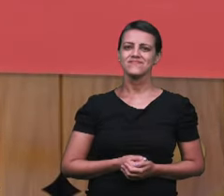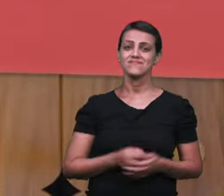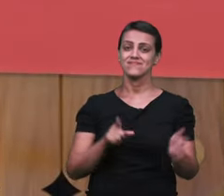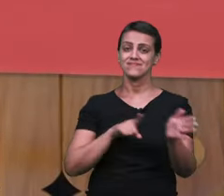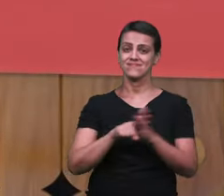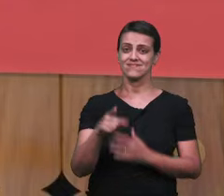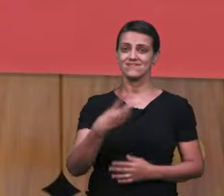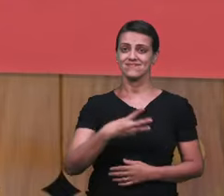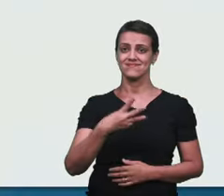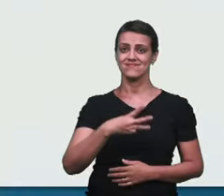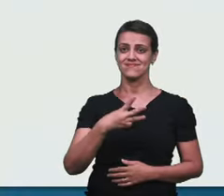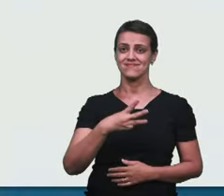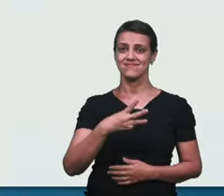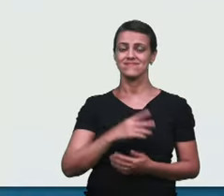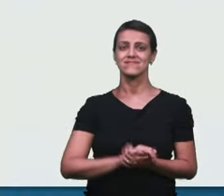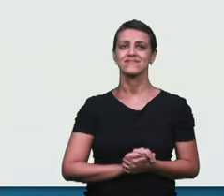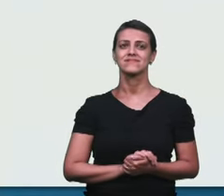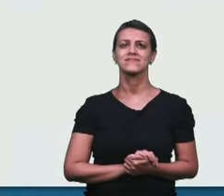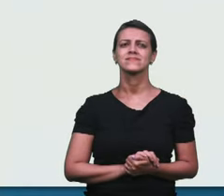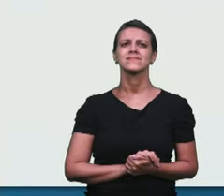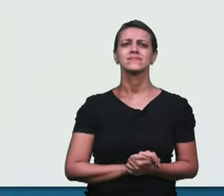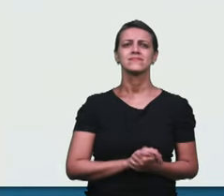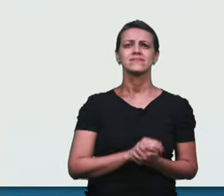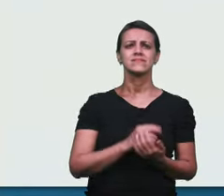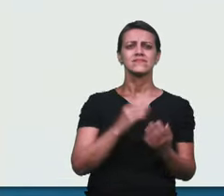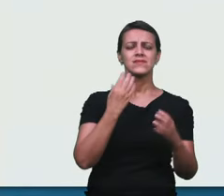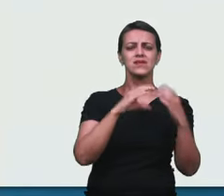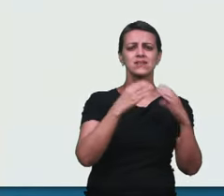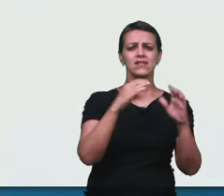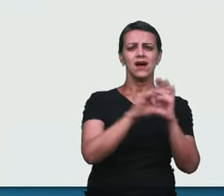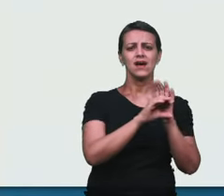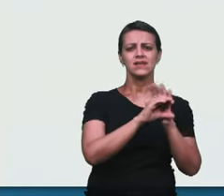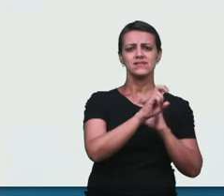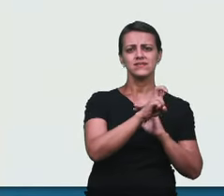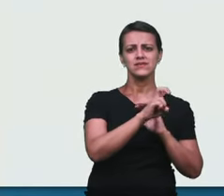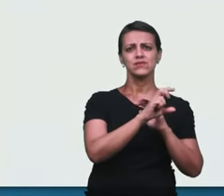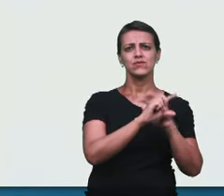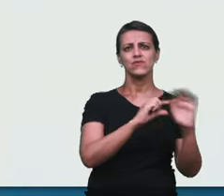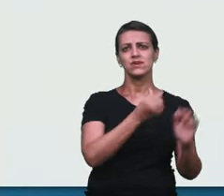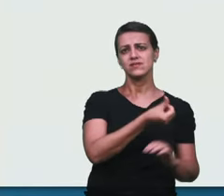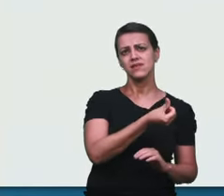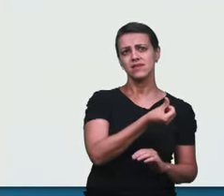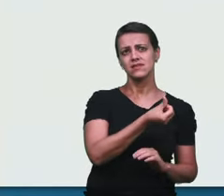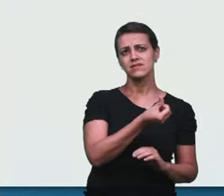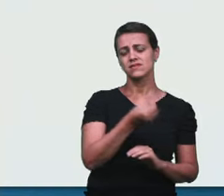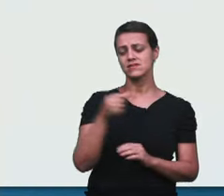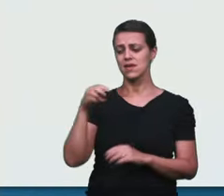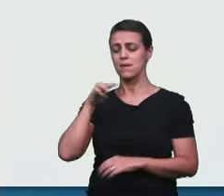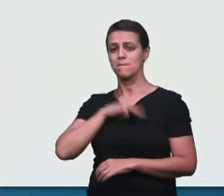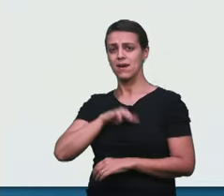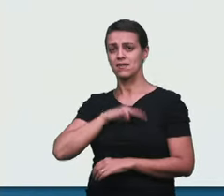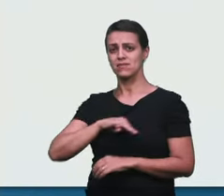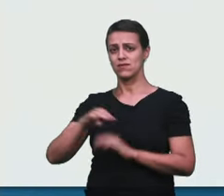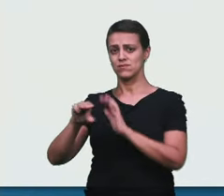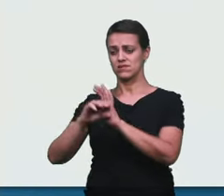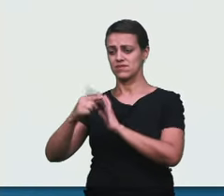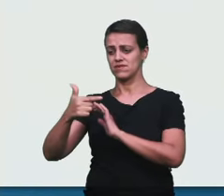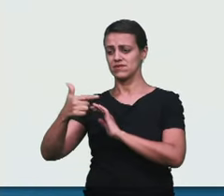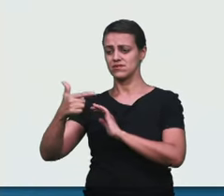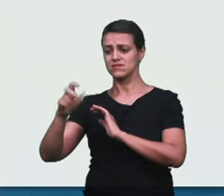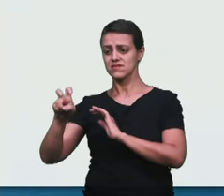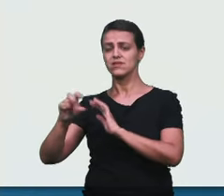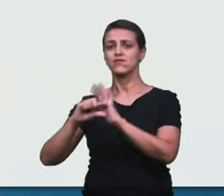vamos ler? Lendo Cantares capítulo 5 verso 6, comparado com Mateus 25 versos 11 e